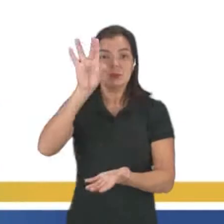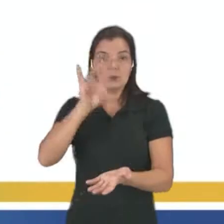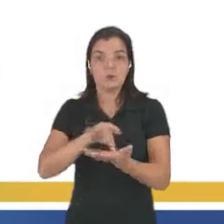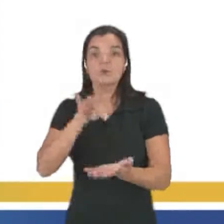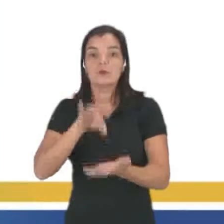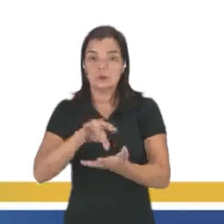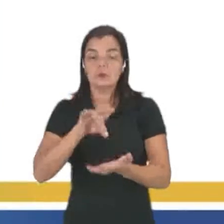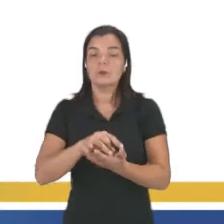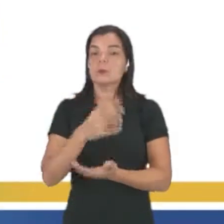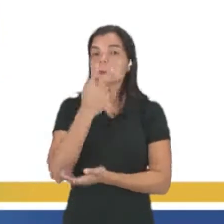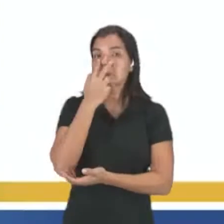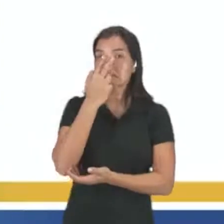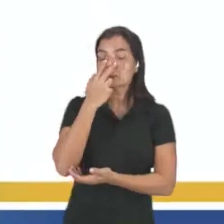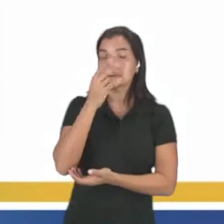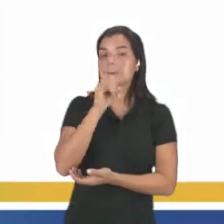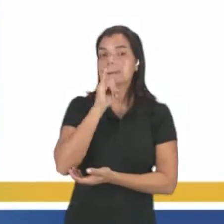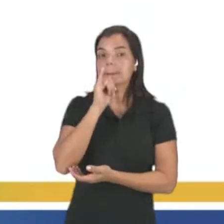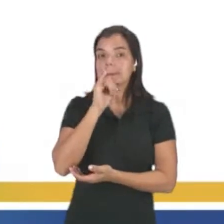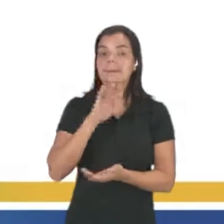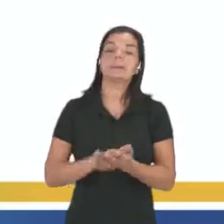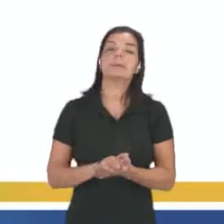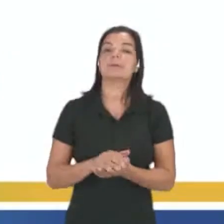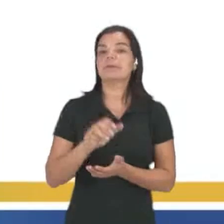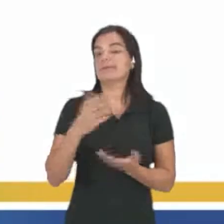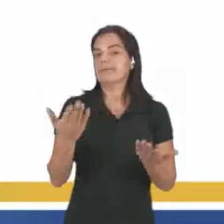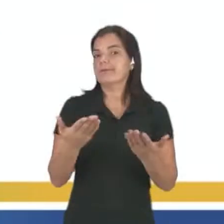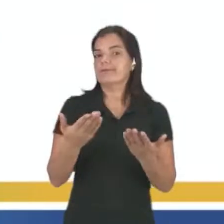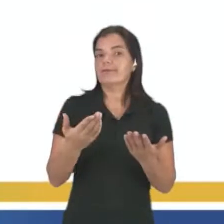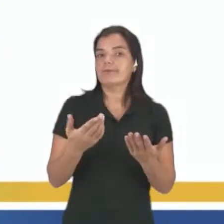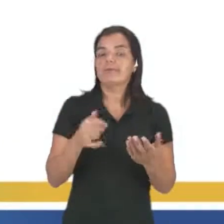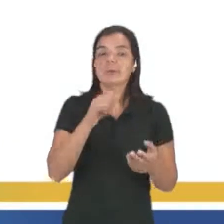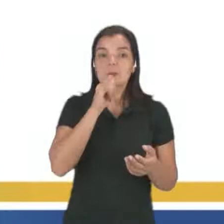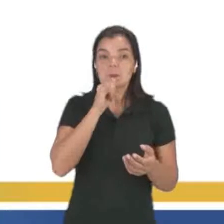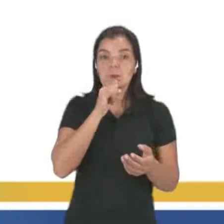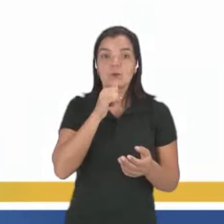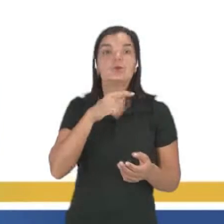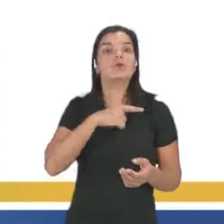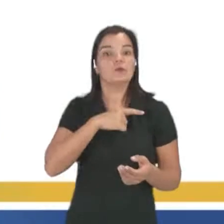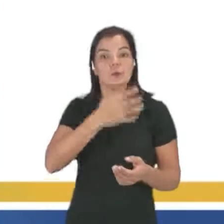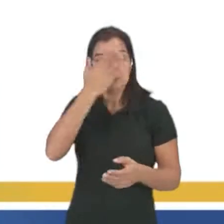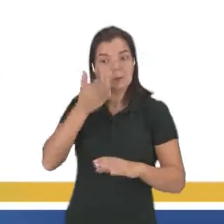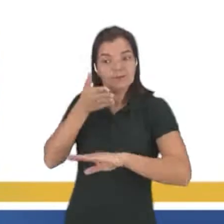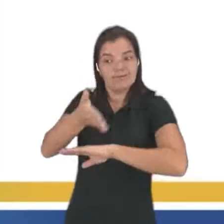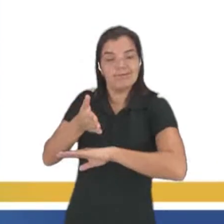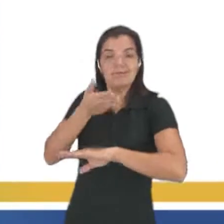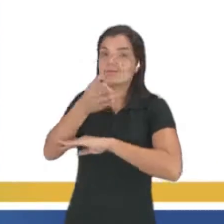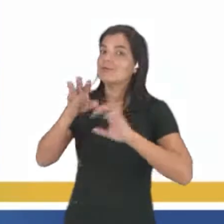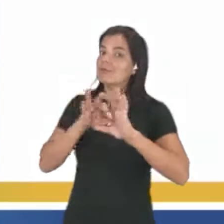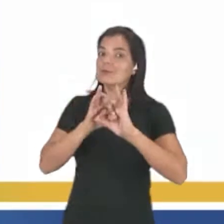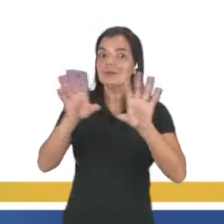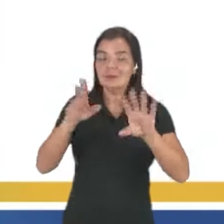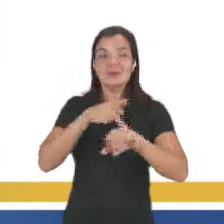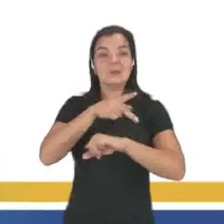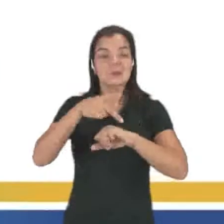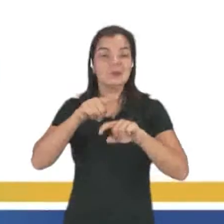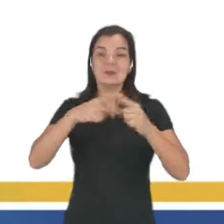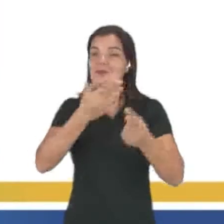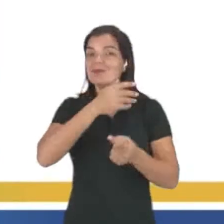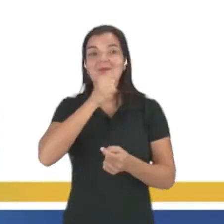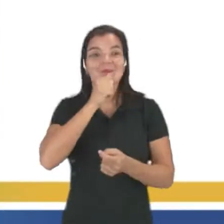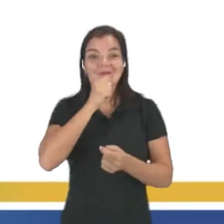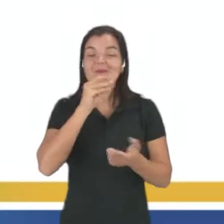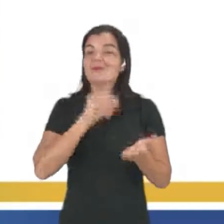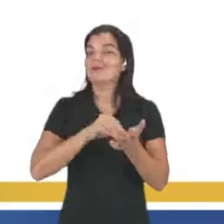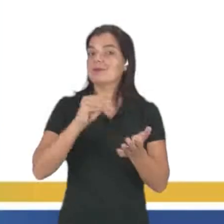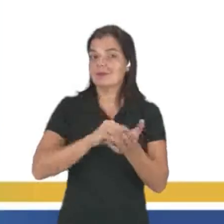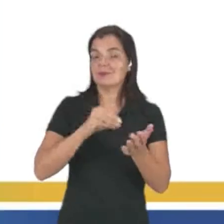oficiais, é como se eu fosse lá para a ABB, eu sou de carteirinha, eu tenho o acesso livre lá, e aqueles que não são,